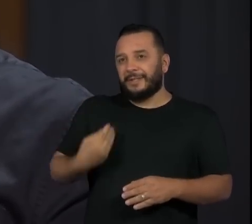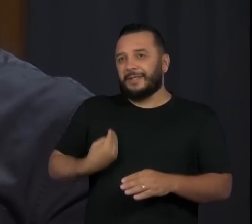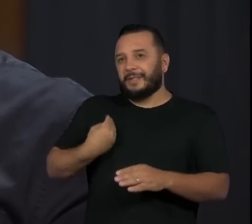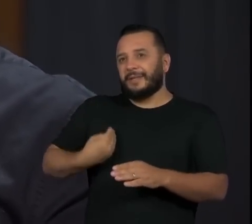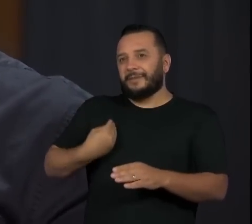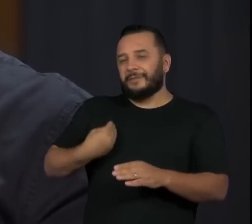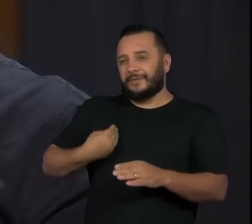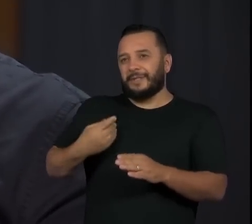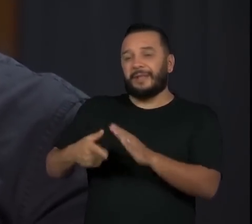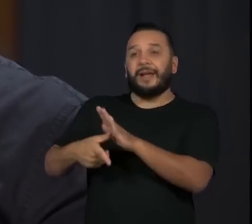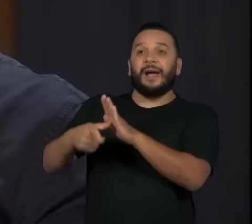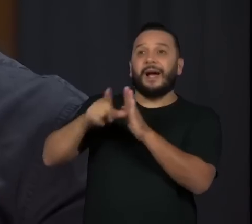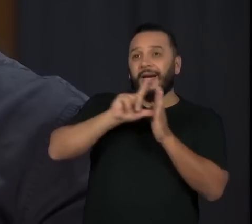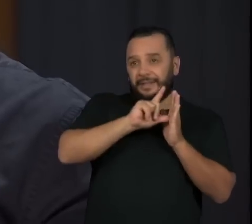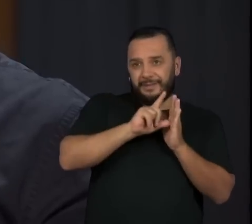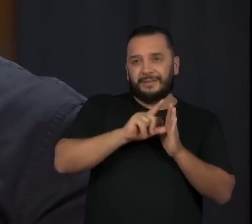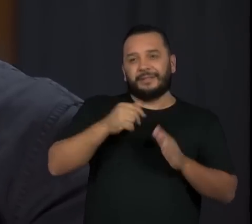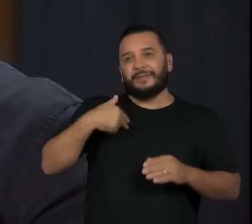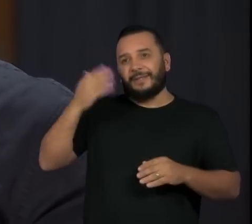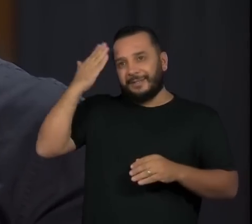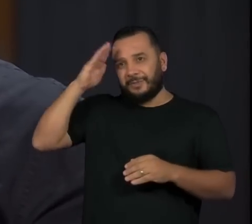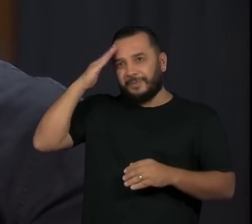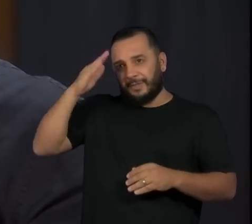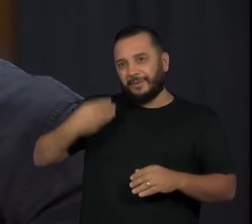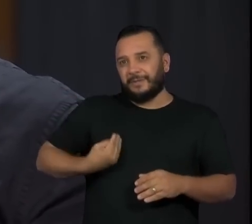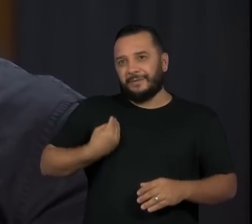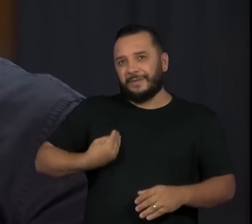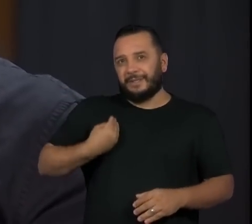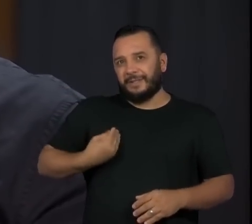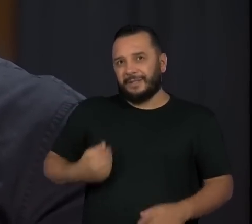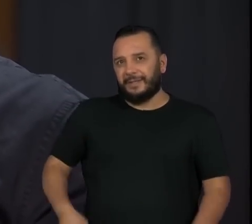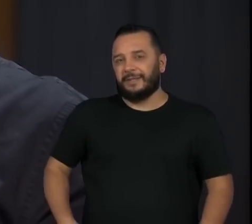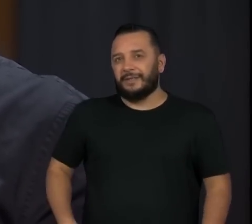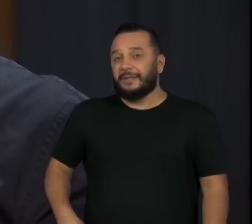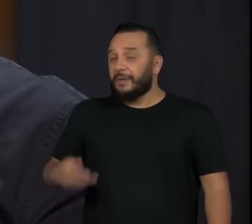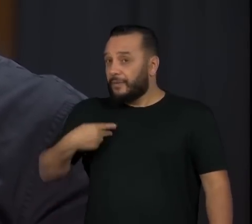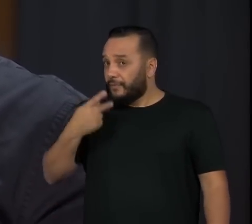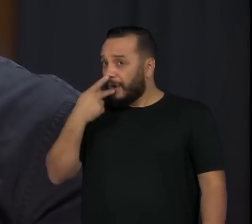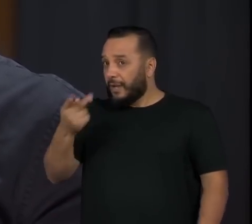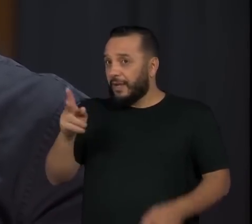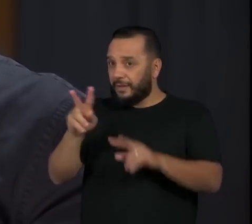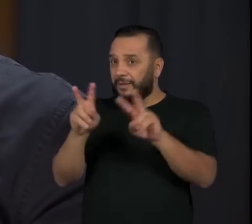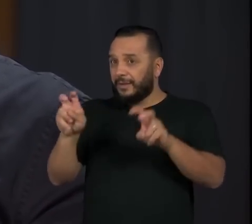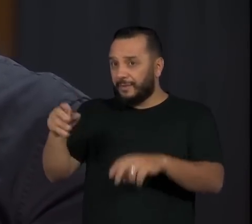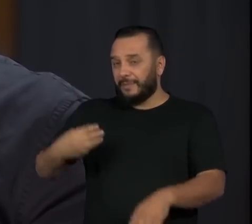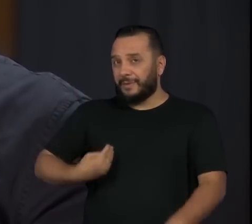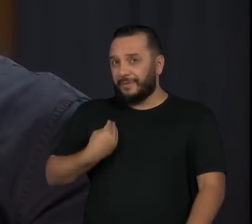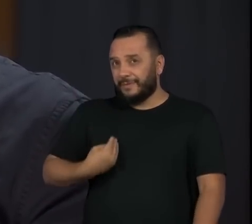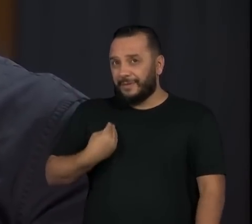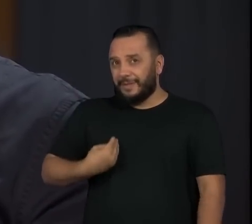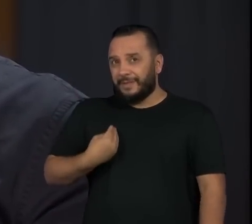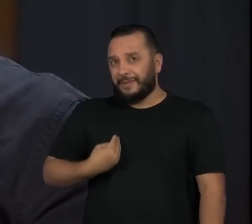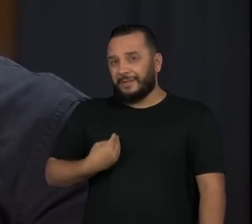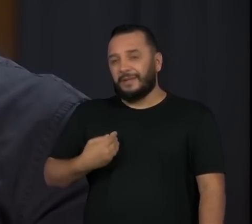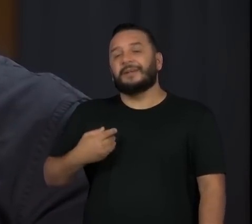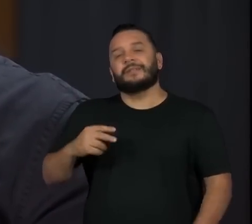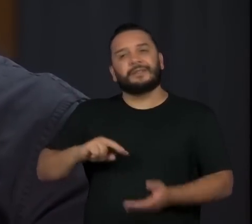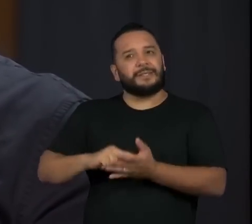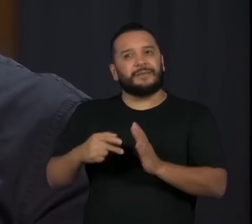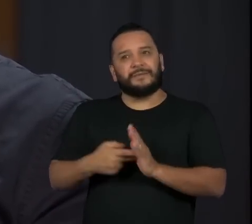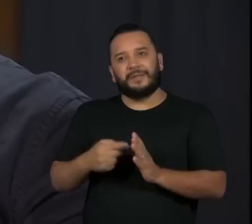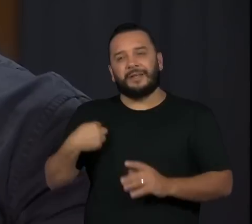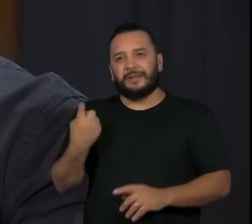antes da interpretação da vida. A gente falar sobre a vida é a gente